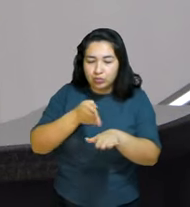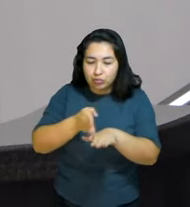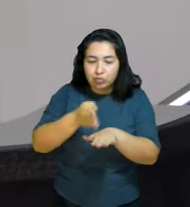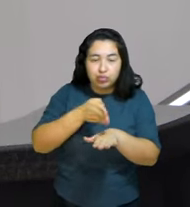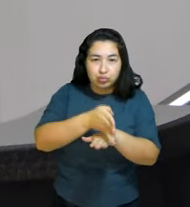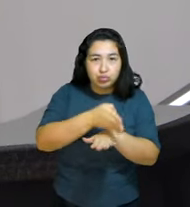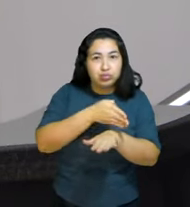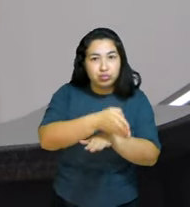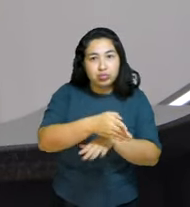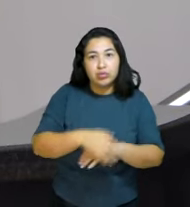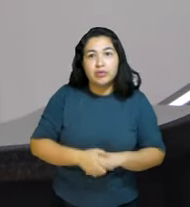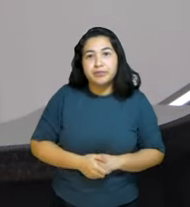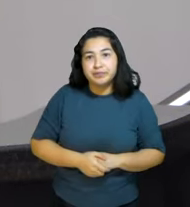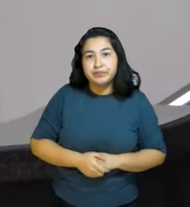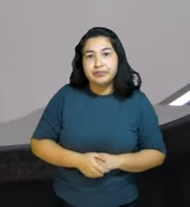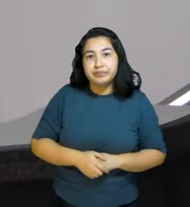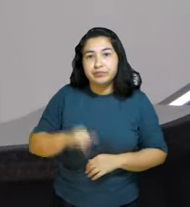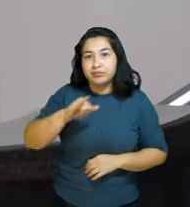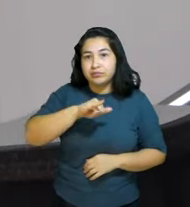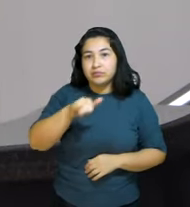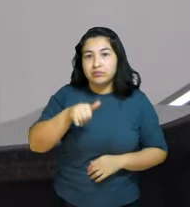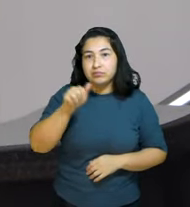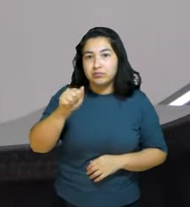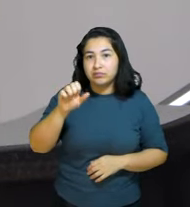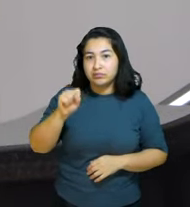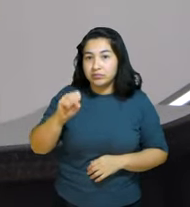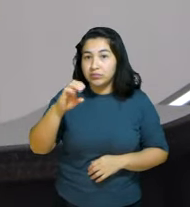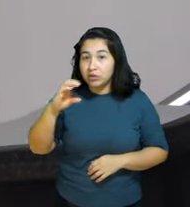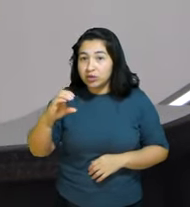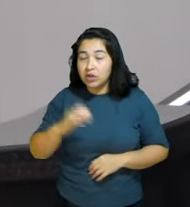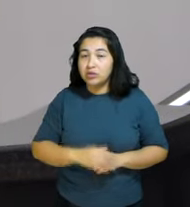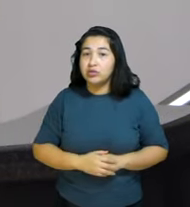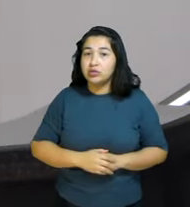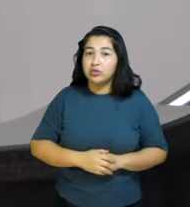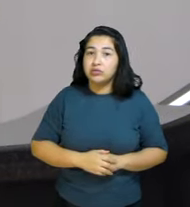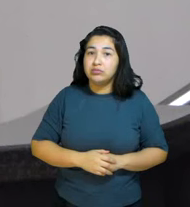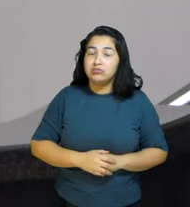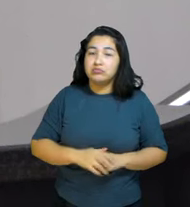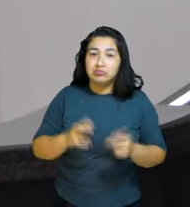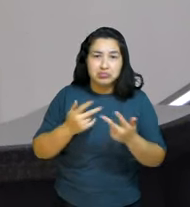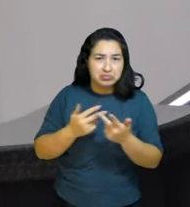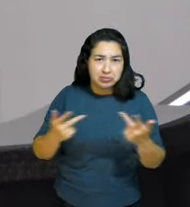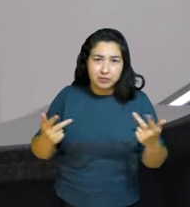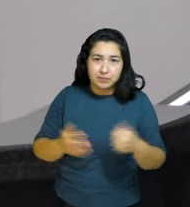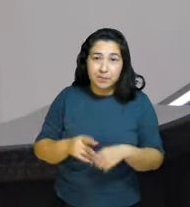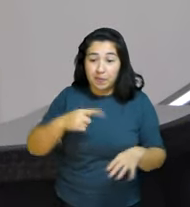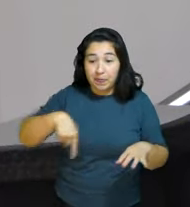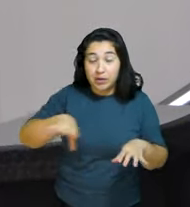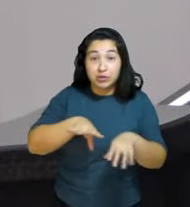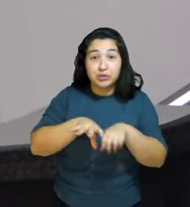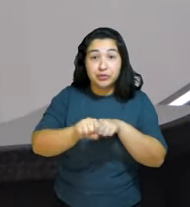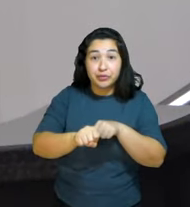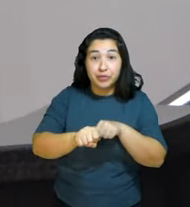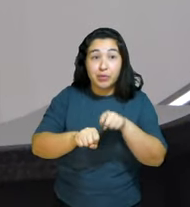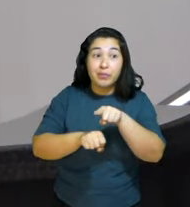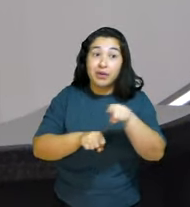joguinhos, JASC, e isso para simbolizar que nós, profissionais, somos formados nesses